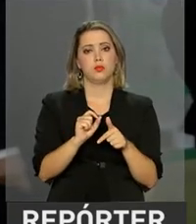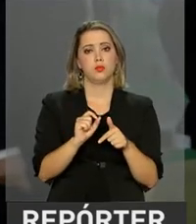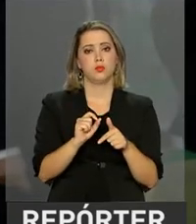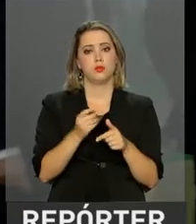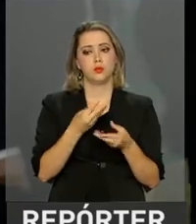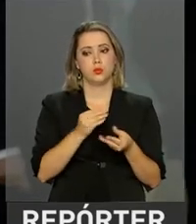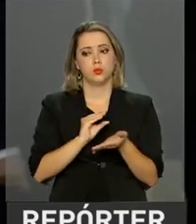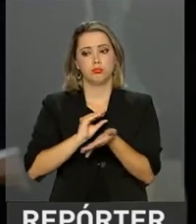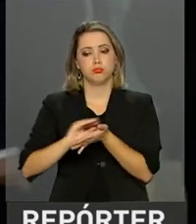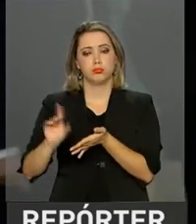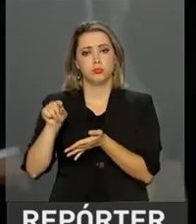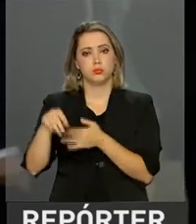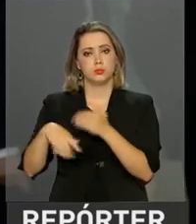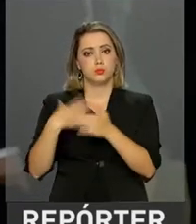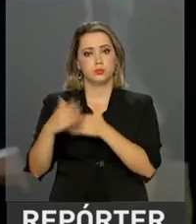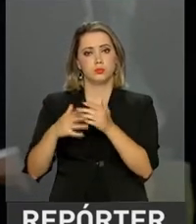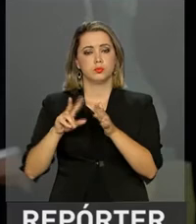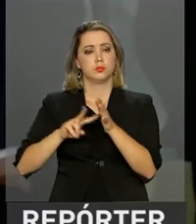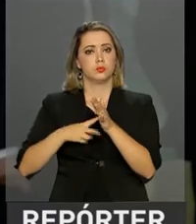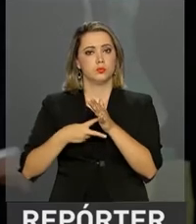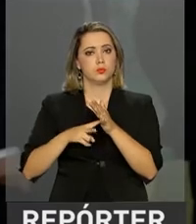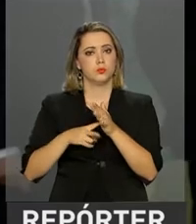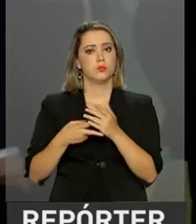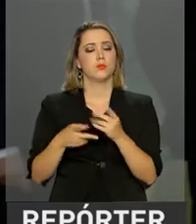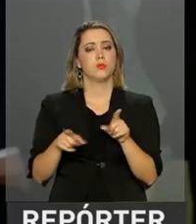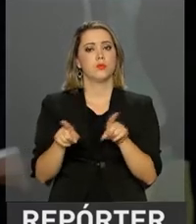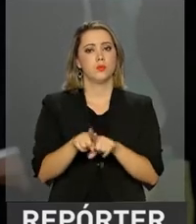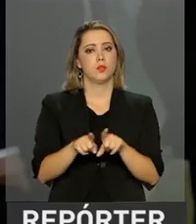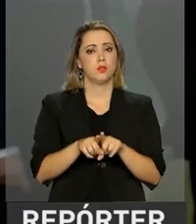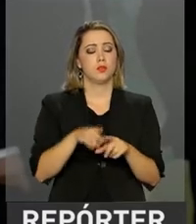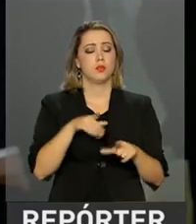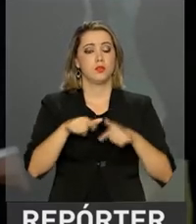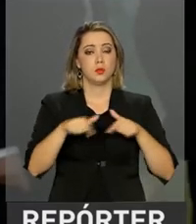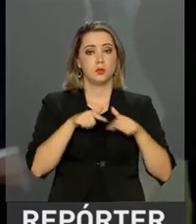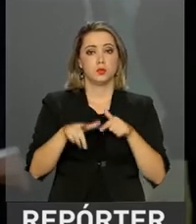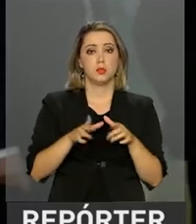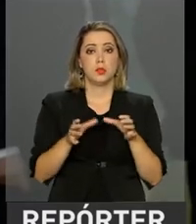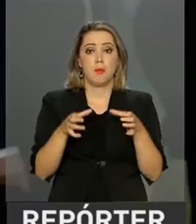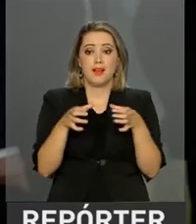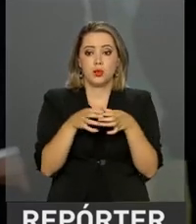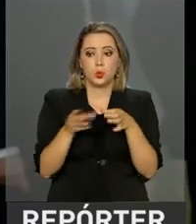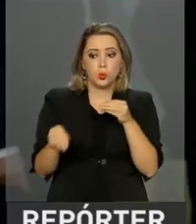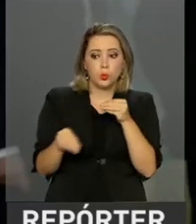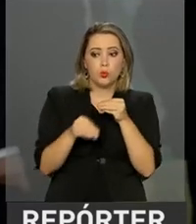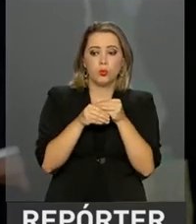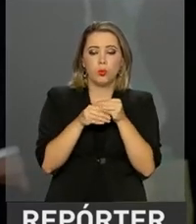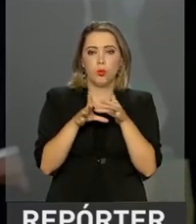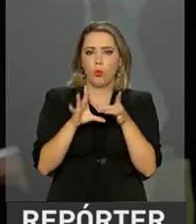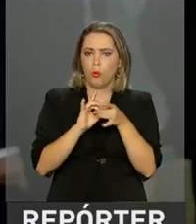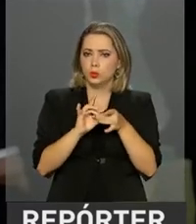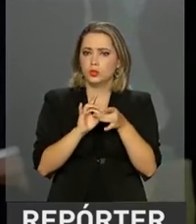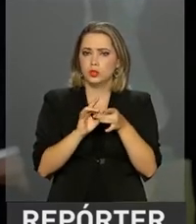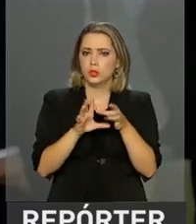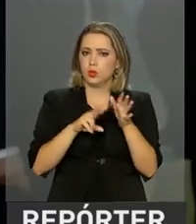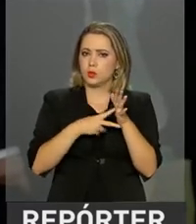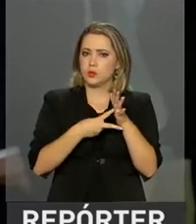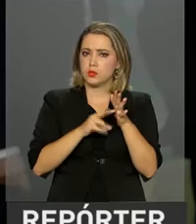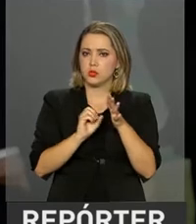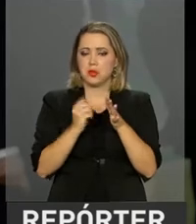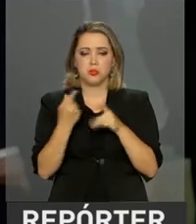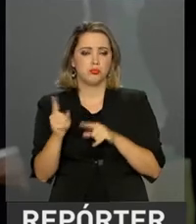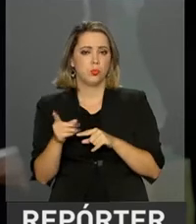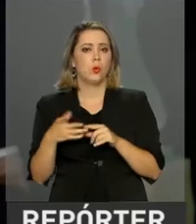vai para a manutenção dos sindicatos, tanto trabalhadores sindicalizados como não. Pelo projeto de lei